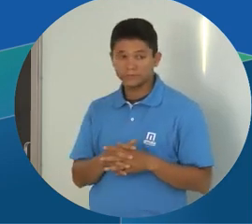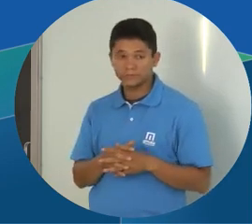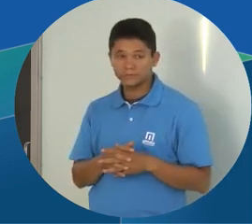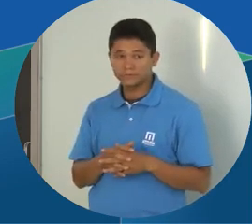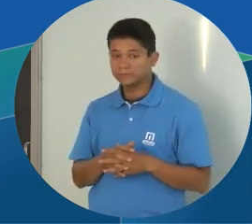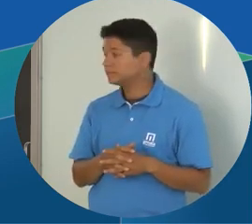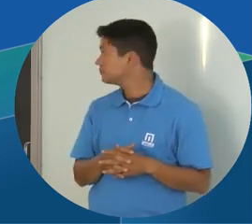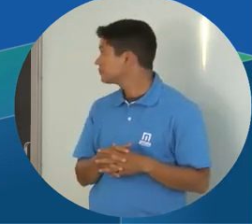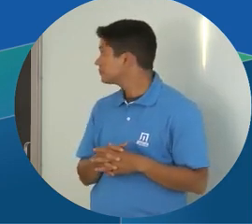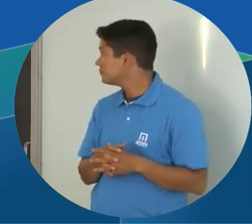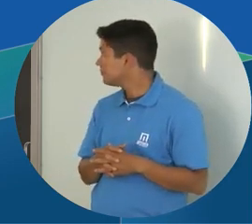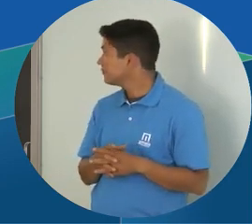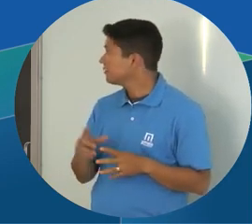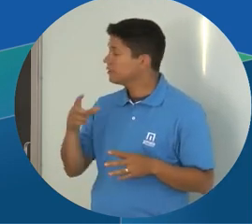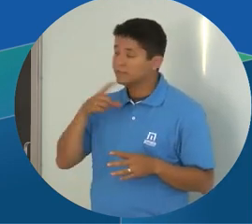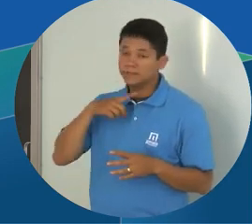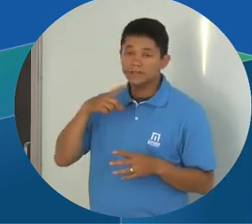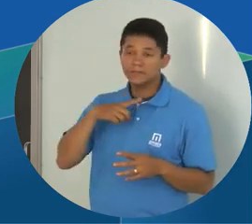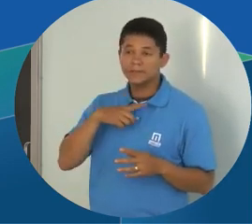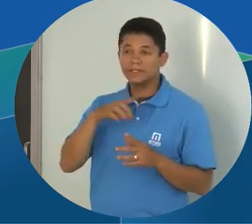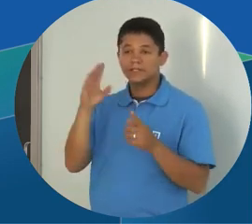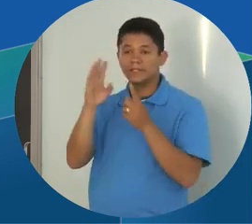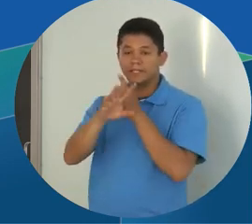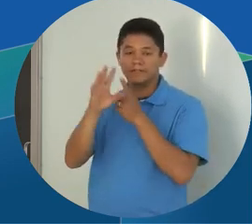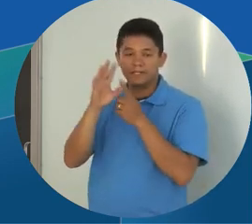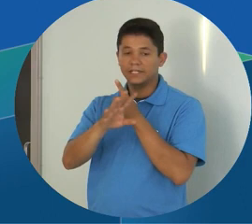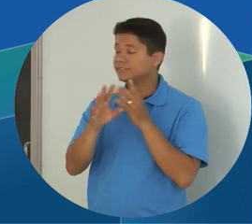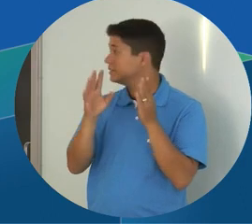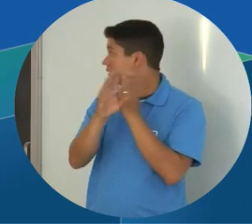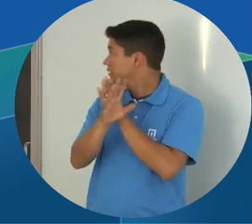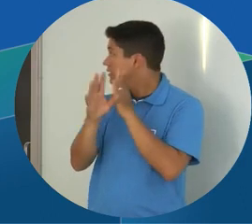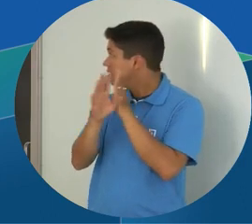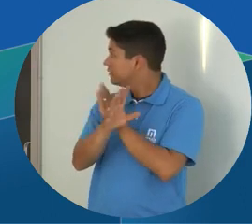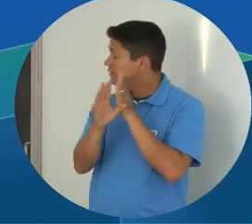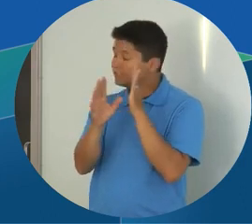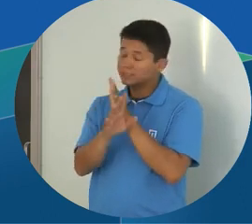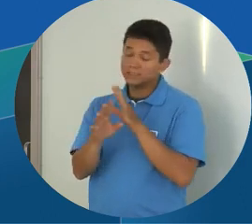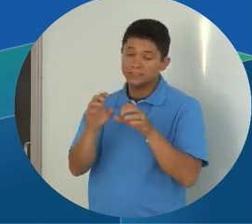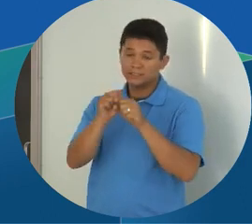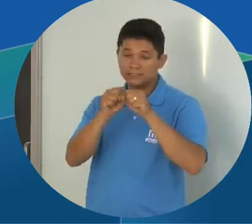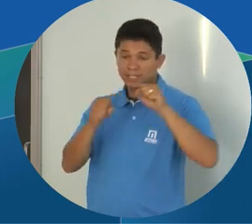fatores de segurança, mas também a interferência com esses cabos que não poderiam ser